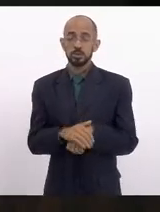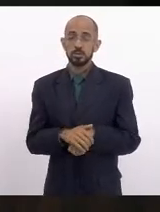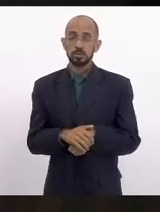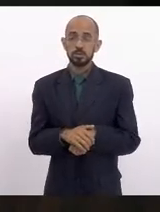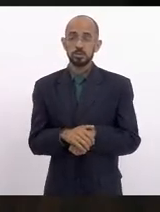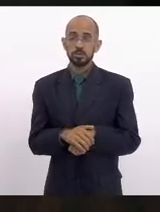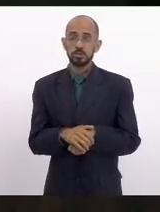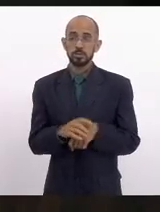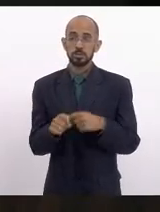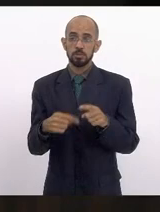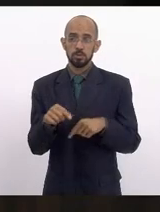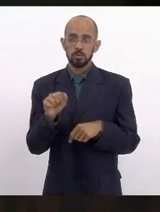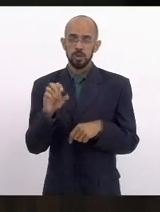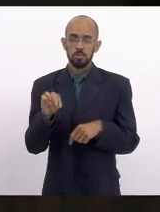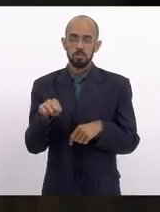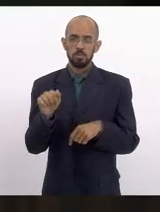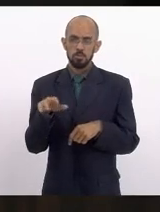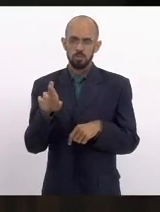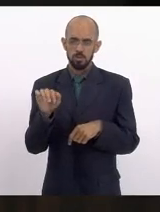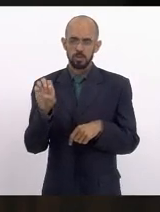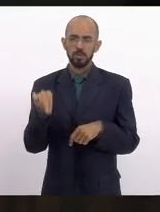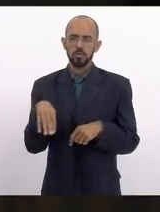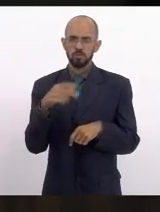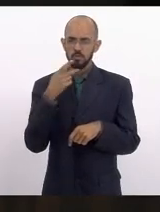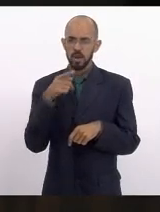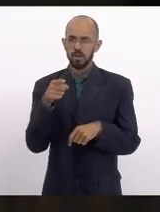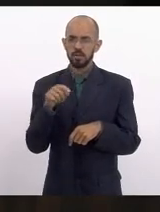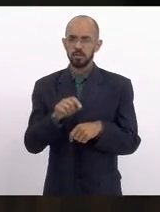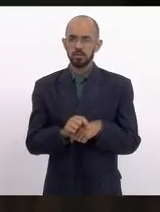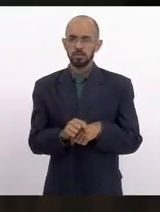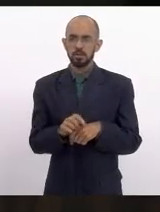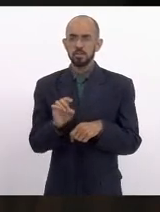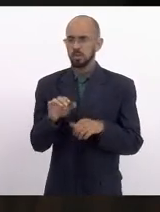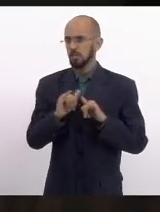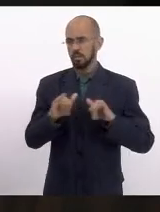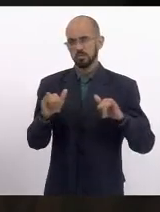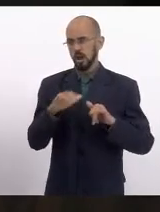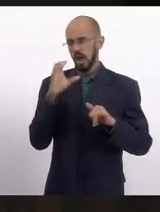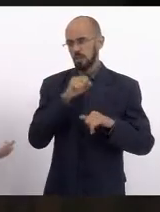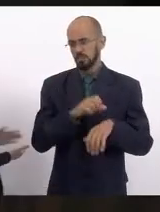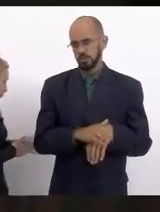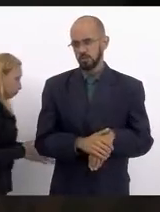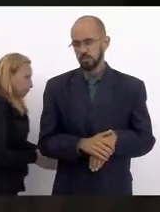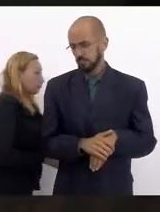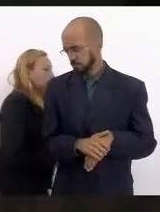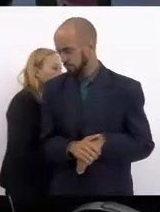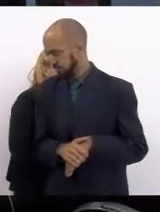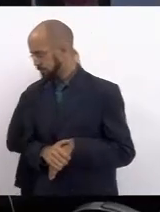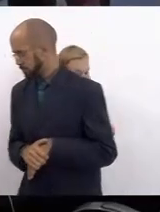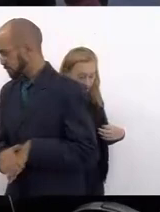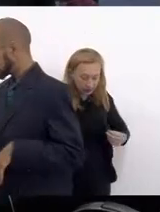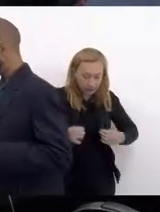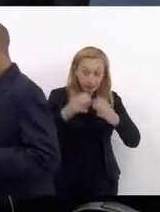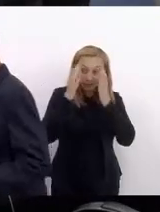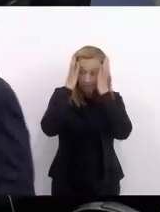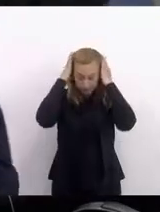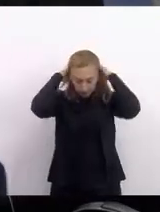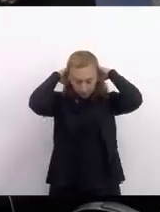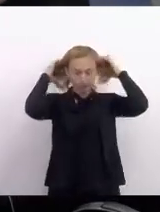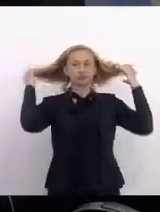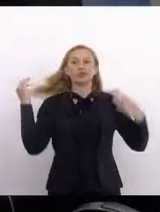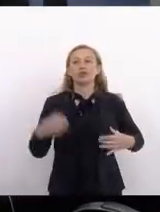o amor inclusão a palavra é só para anunciar Presidente por favor Maninho eu escuto você falar meu irmão Vereador na capital